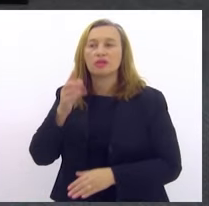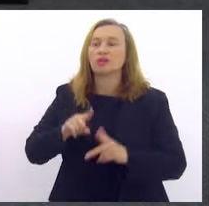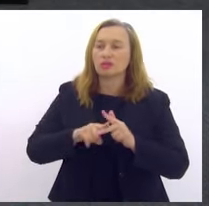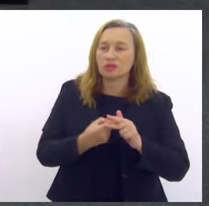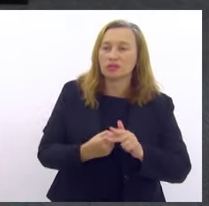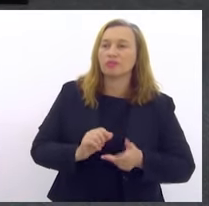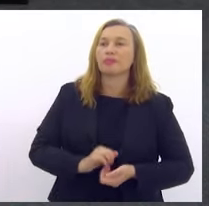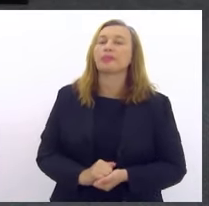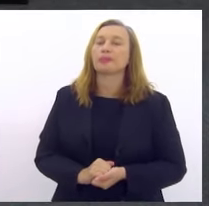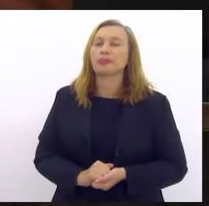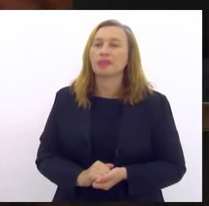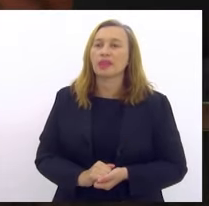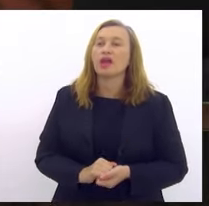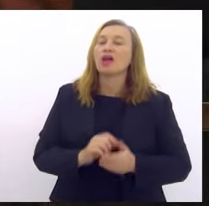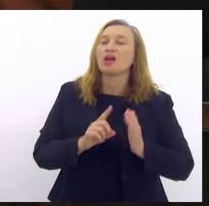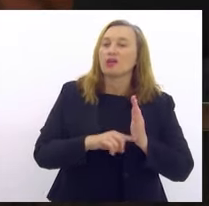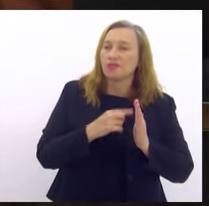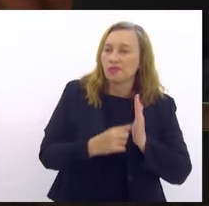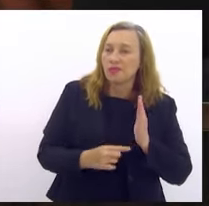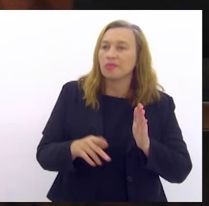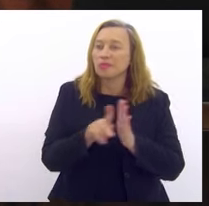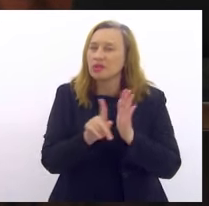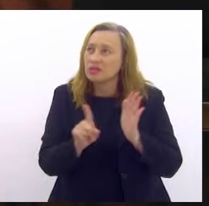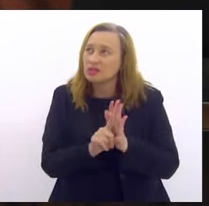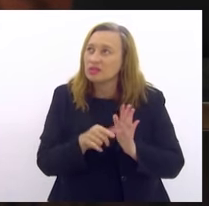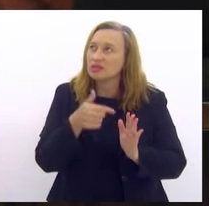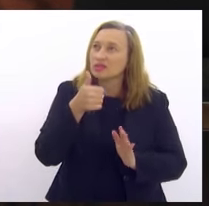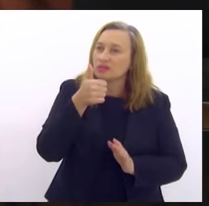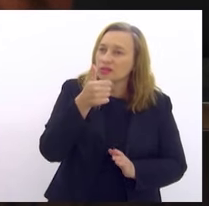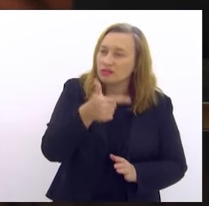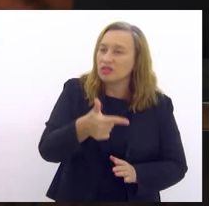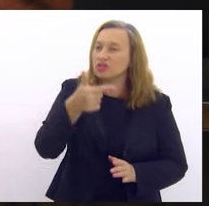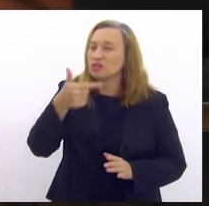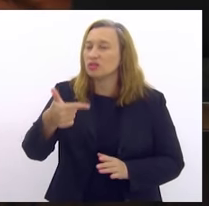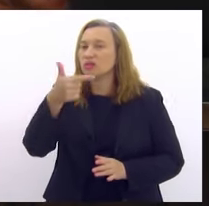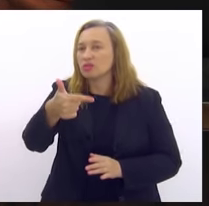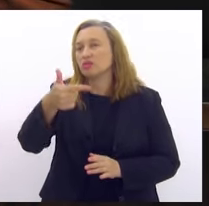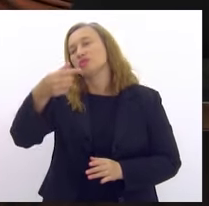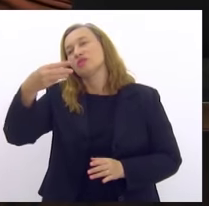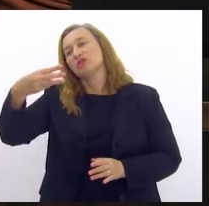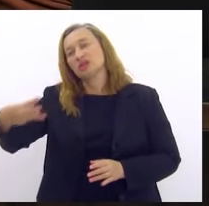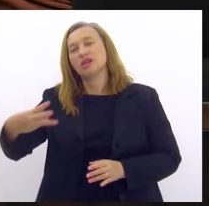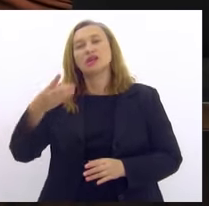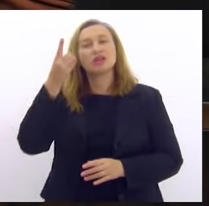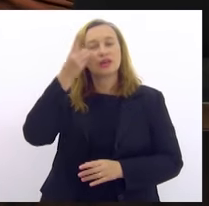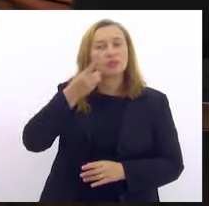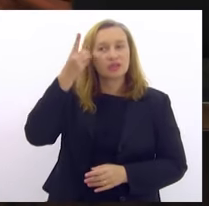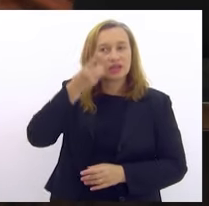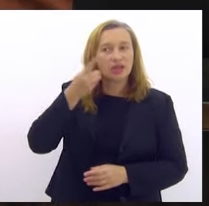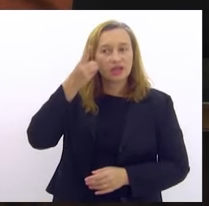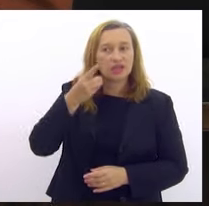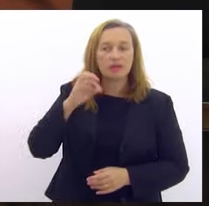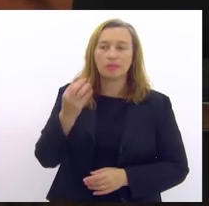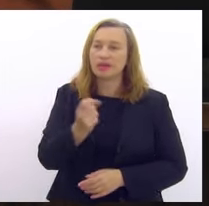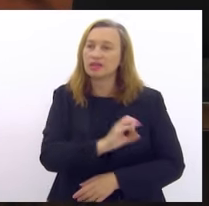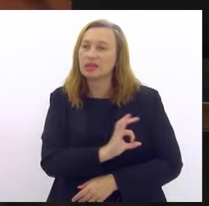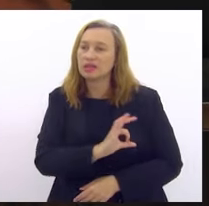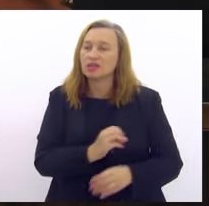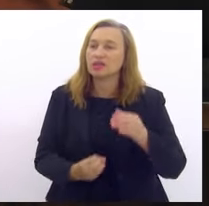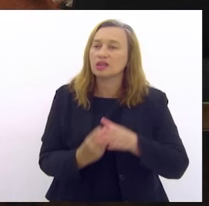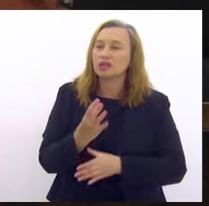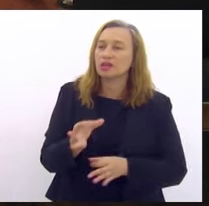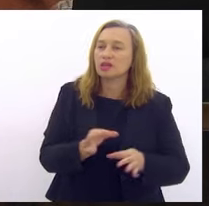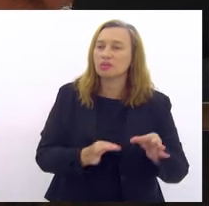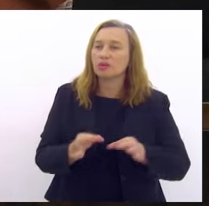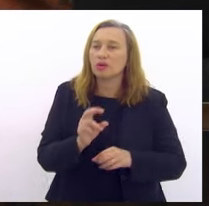Manutenção. Veto parcial oposto ao projeto de lei número 22/2023, de autoria da deputada Marta Rocha, que cria o programa